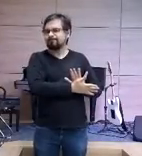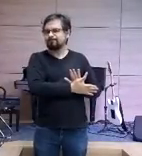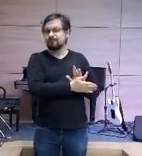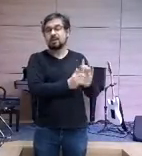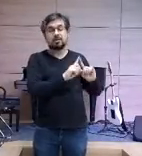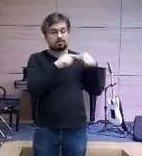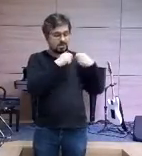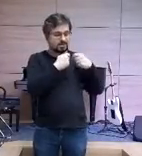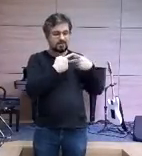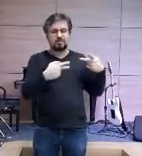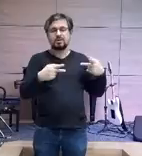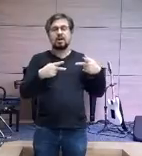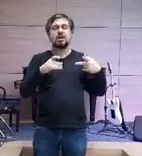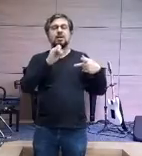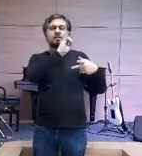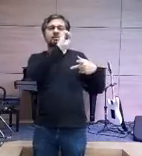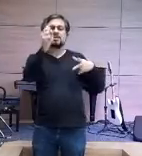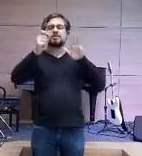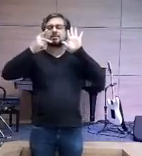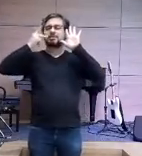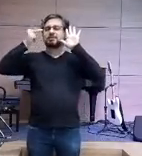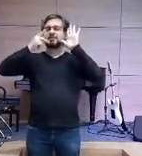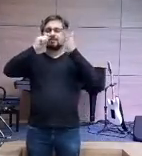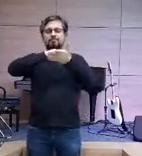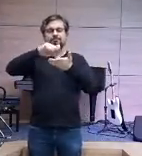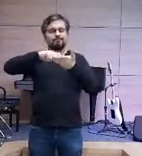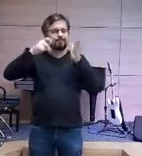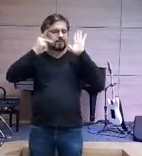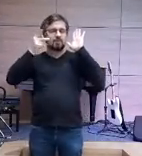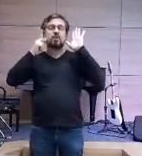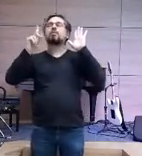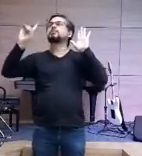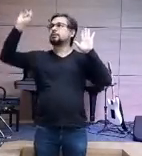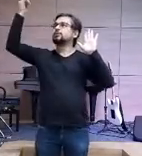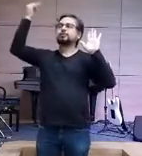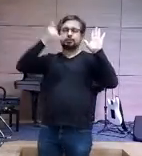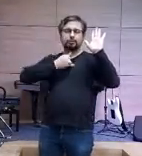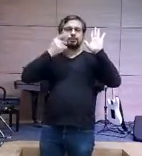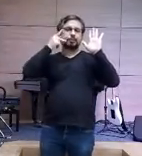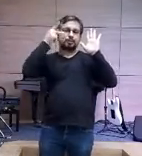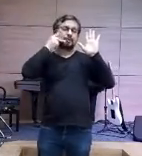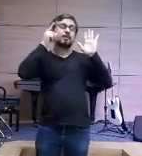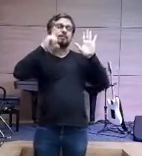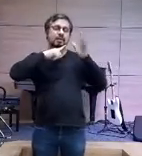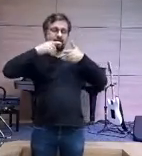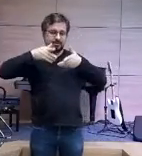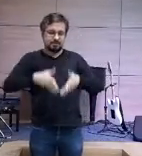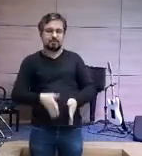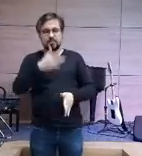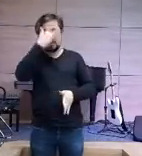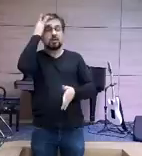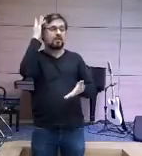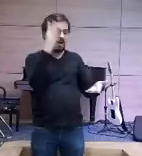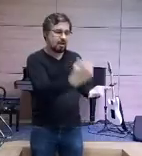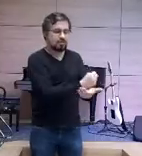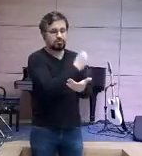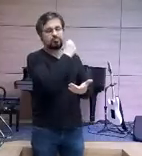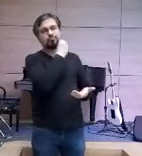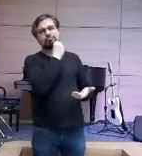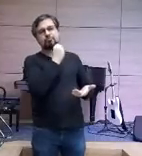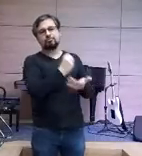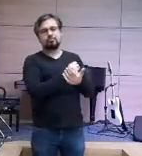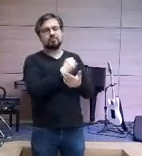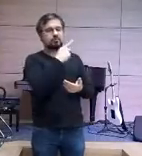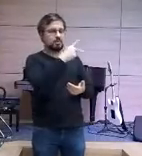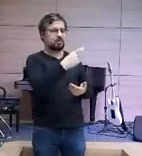e aí vem a promessa isso aí escreve sobre uma gente vai nascer alguém que vai tirar vocês da vida